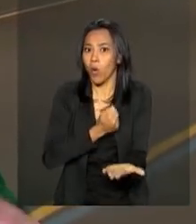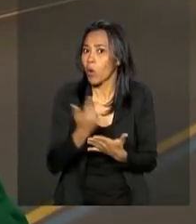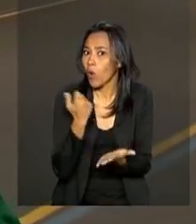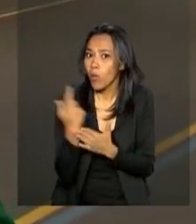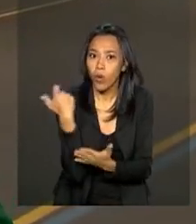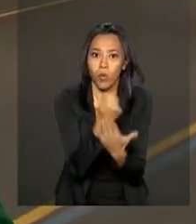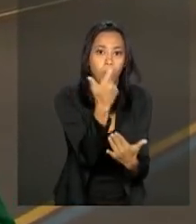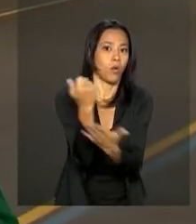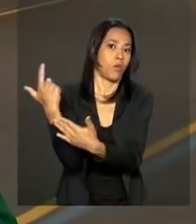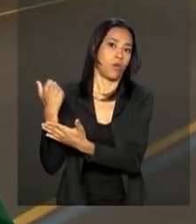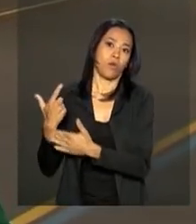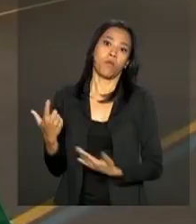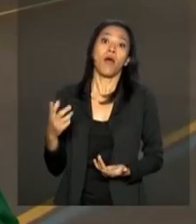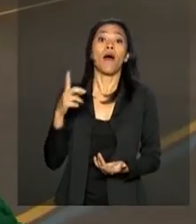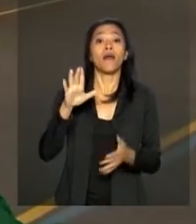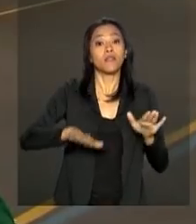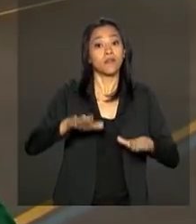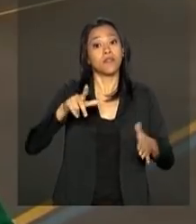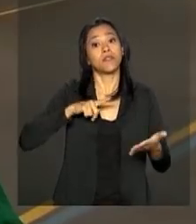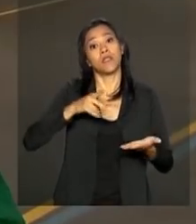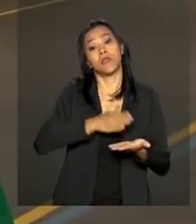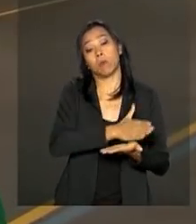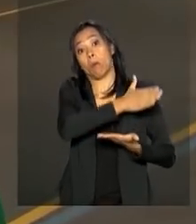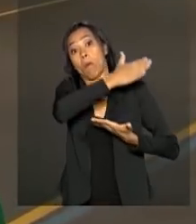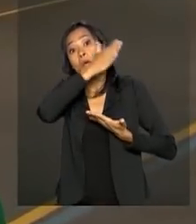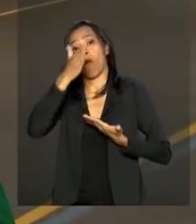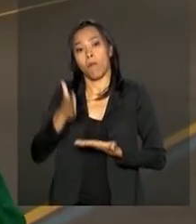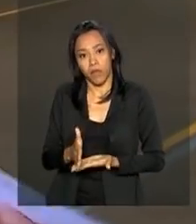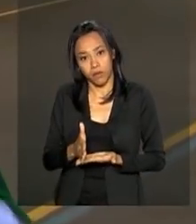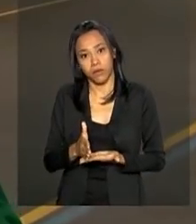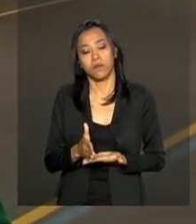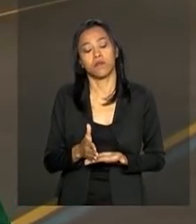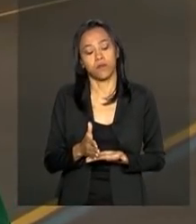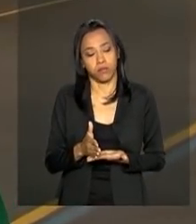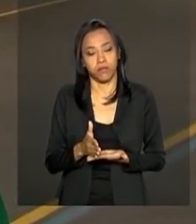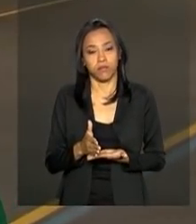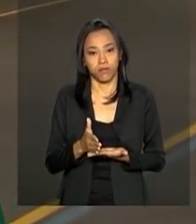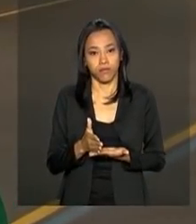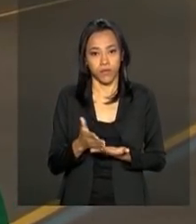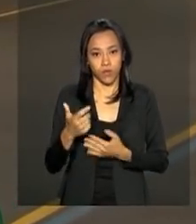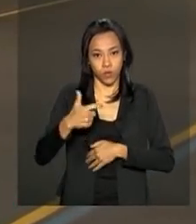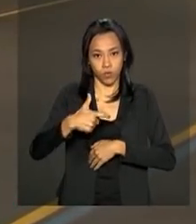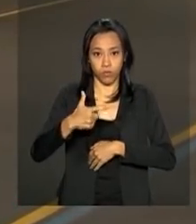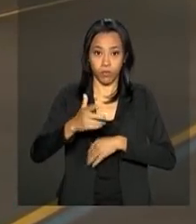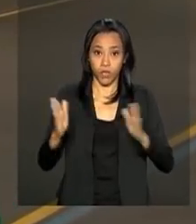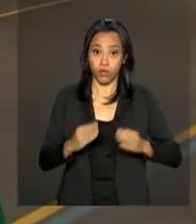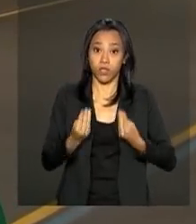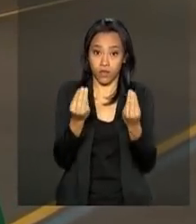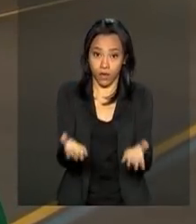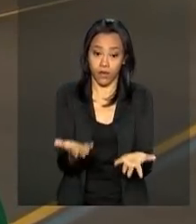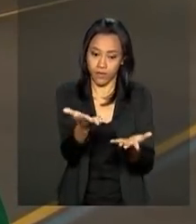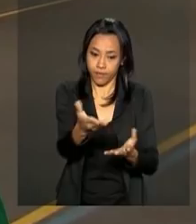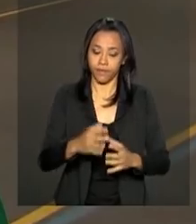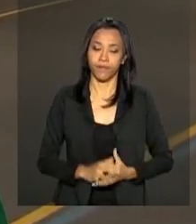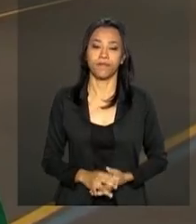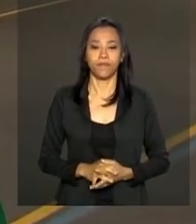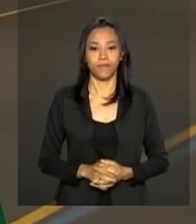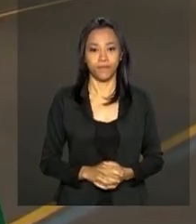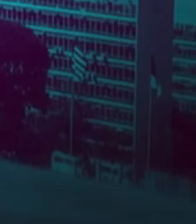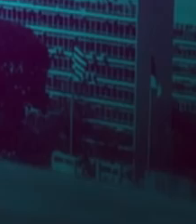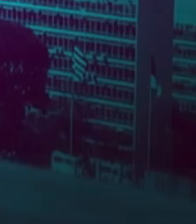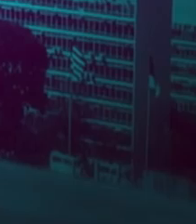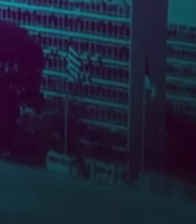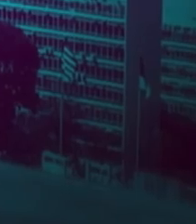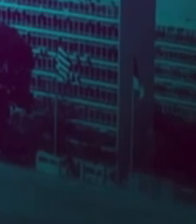eles estendem o prazo a mais do que o prazo padrão de consumo de época de entrega, viu? De Brasília, Cleide Lopes.